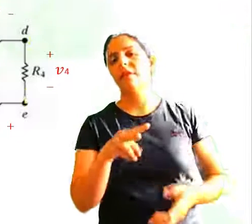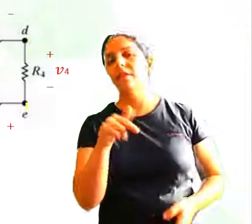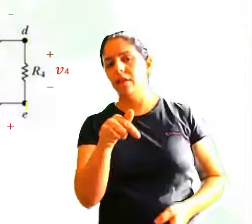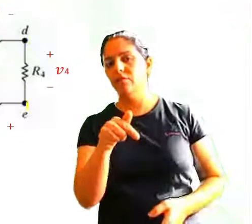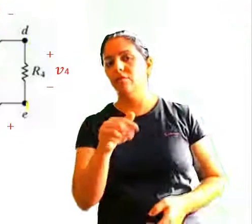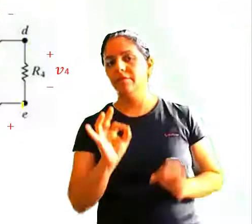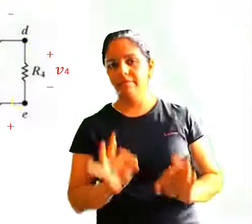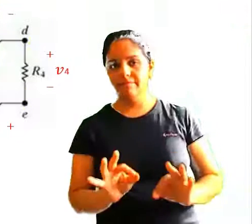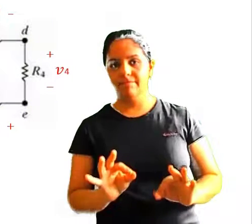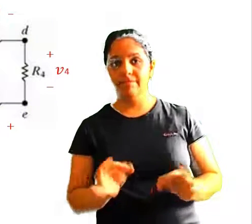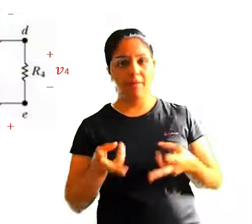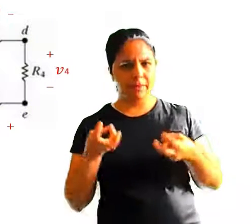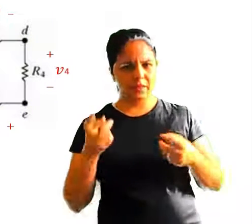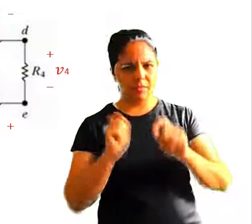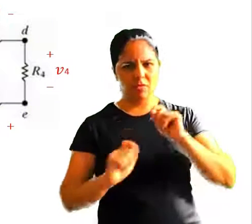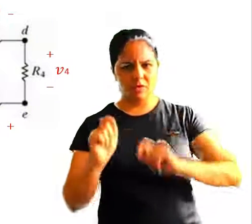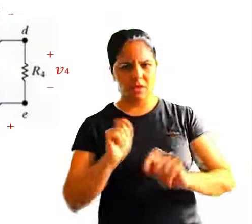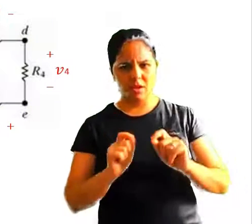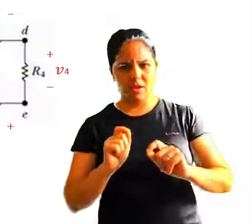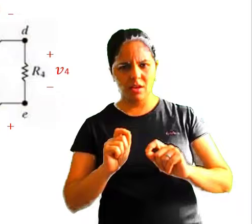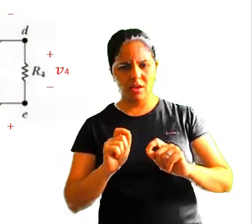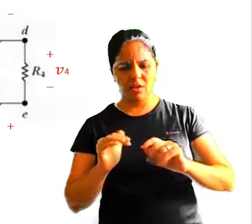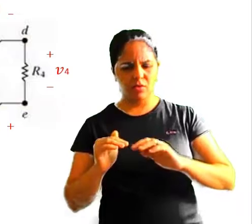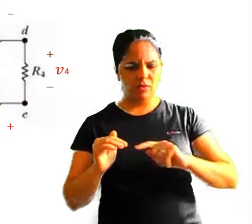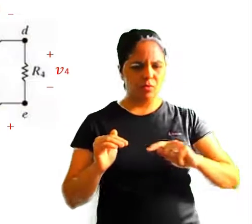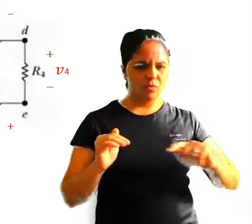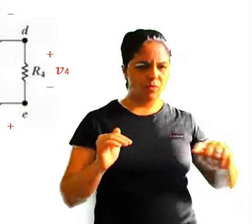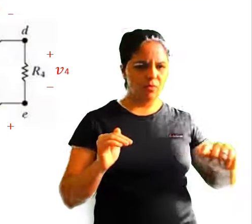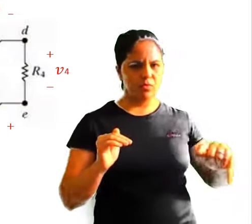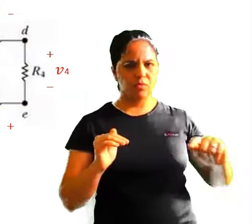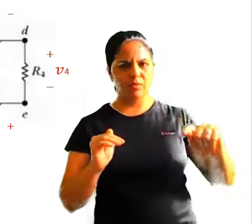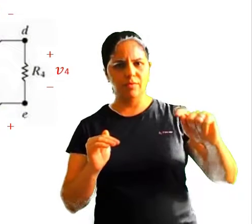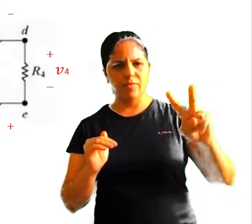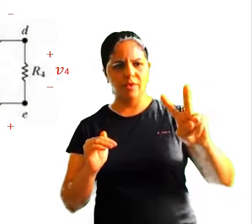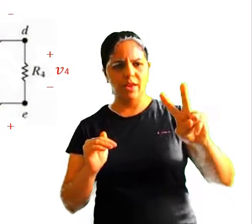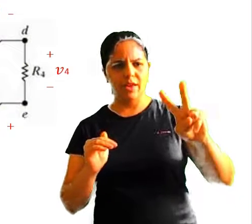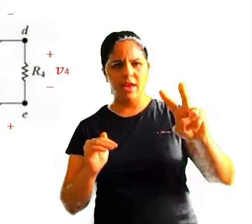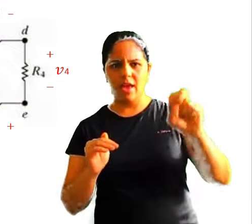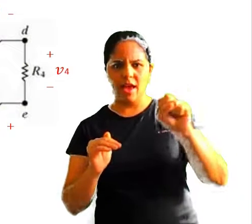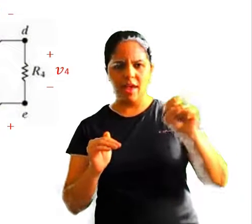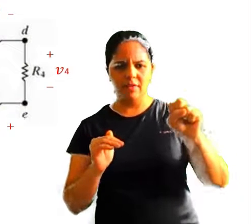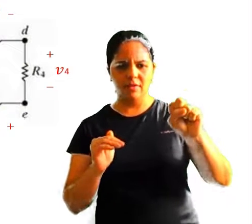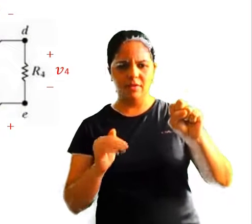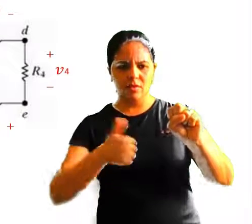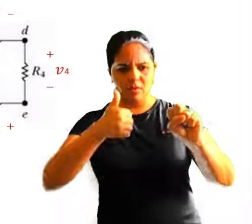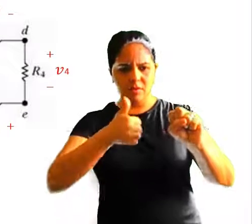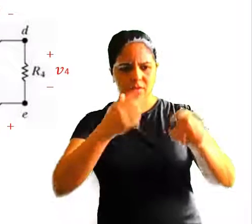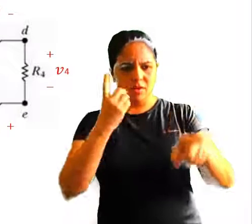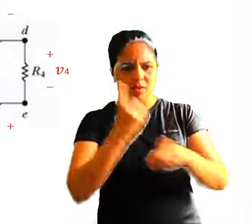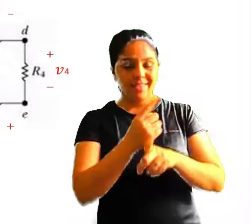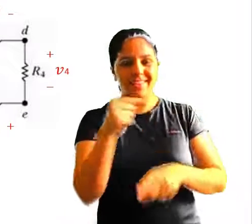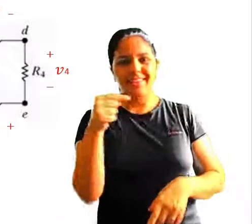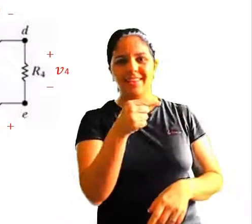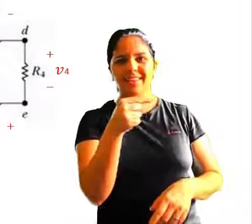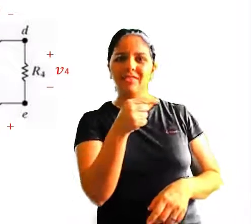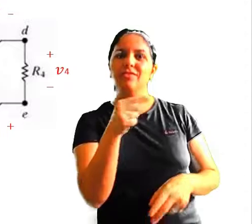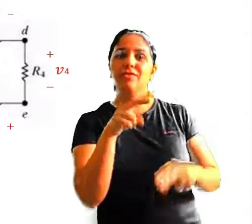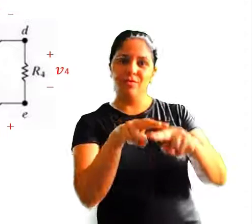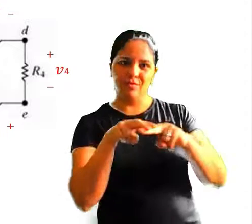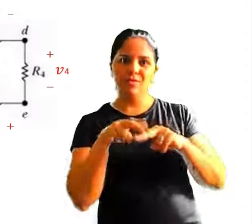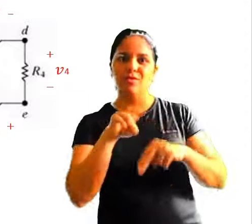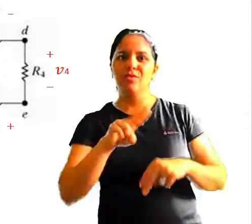V3, por V4, por V5, por V6 e por V7, tá? Porém, repare que quando eu estou percorrendo a